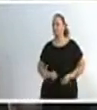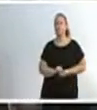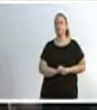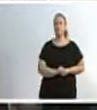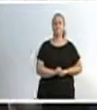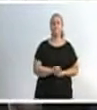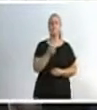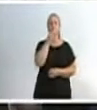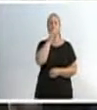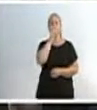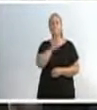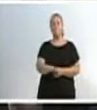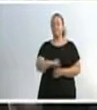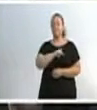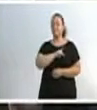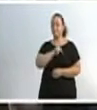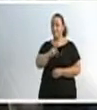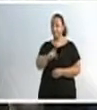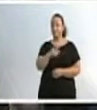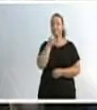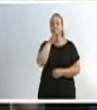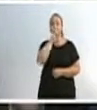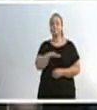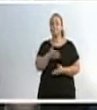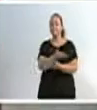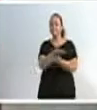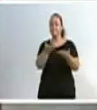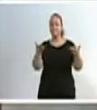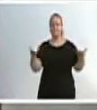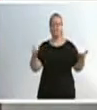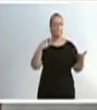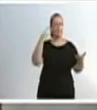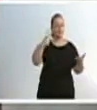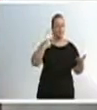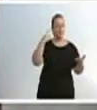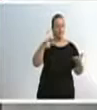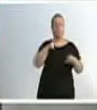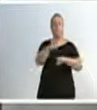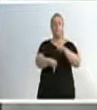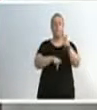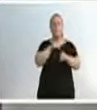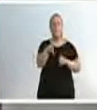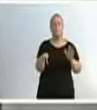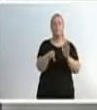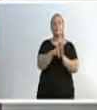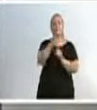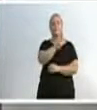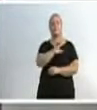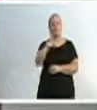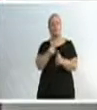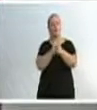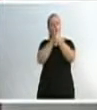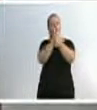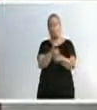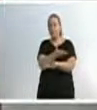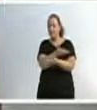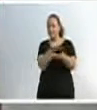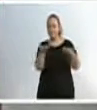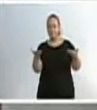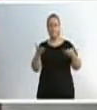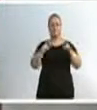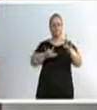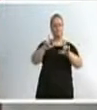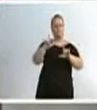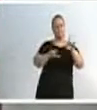Boa tarde, presidente. Boa tarde a todos os colegas vereadores. Boa tarde a toda a população da cidade de Blumenau que nos acompanha, seja aqui de forma